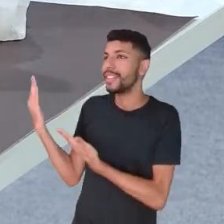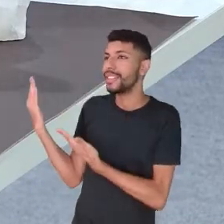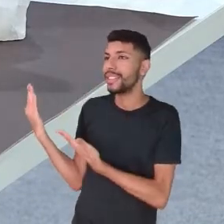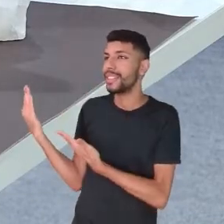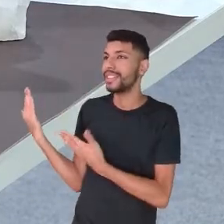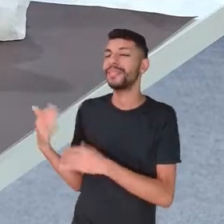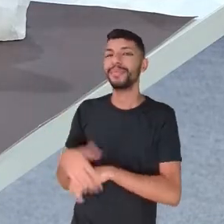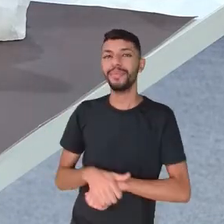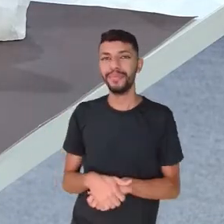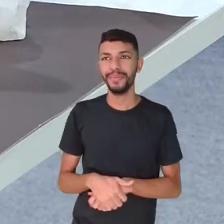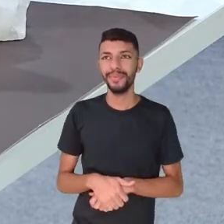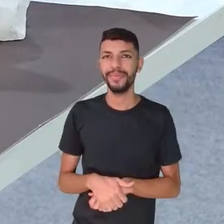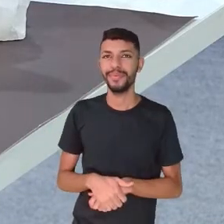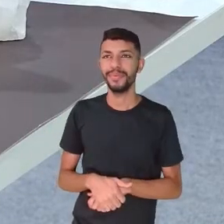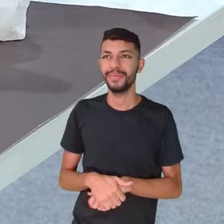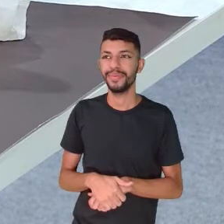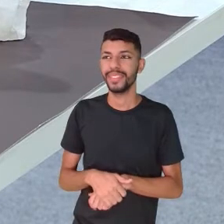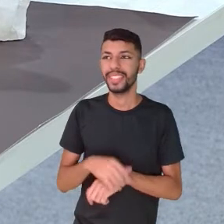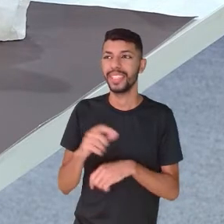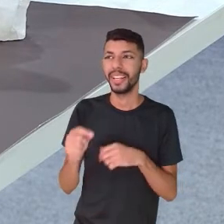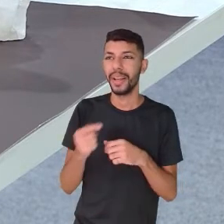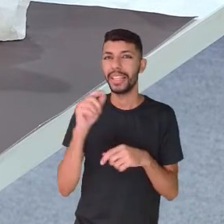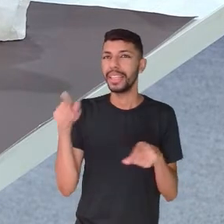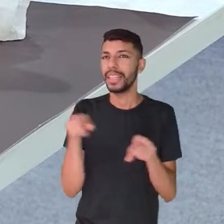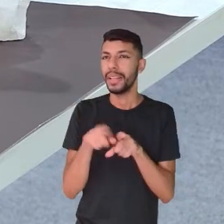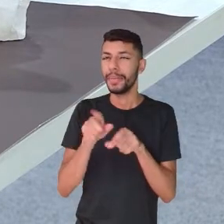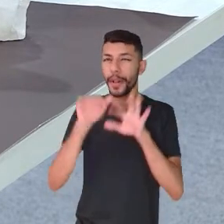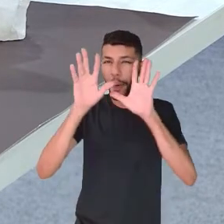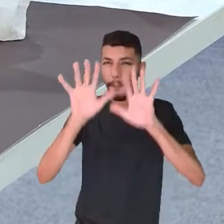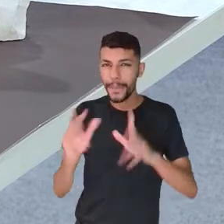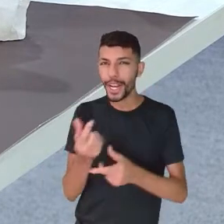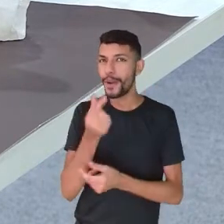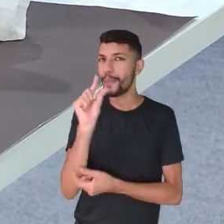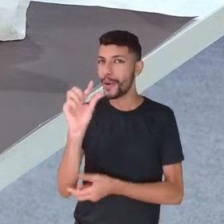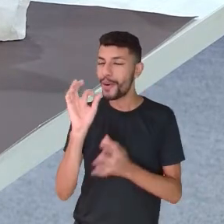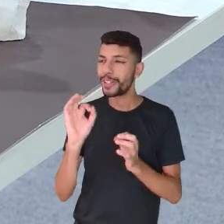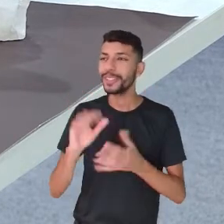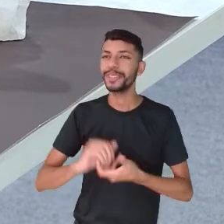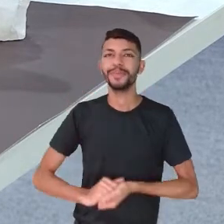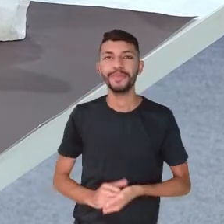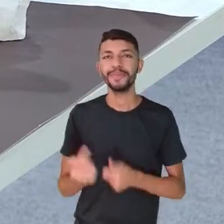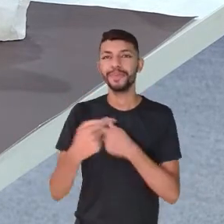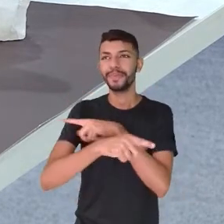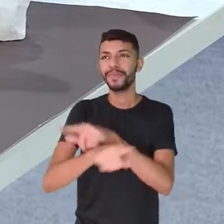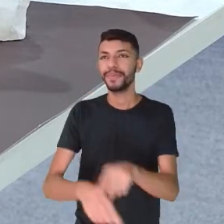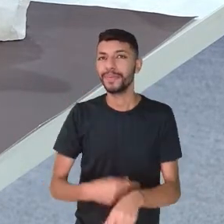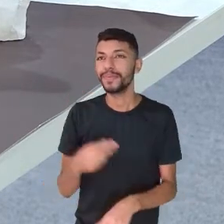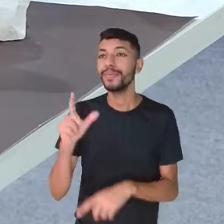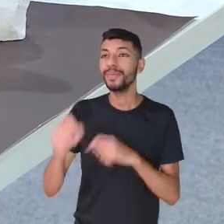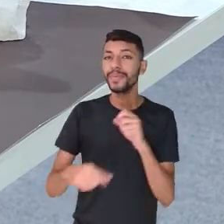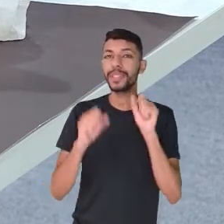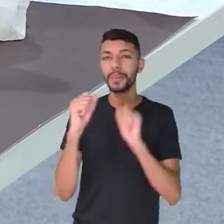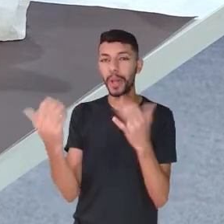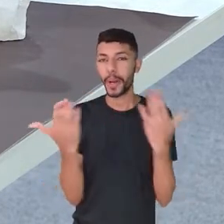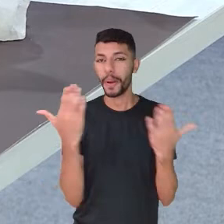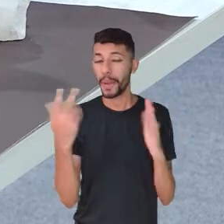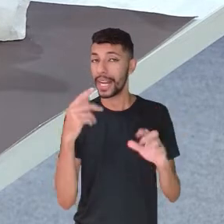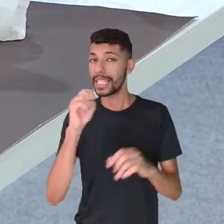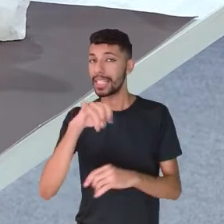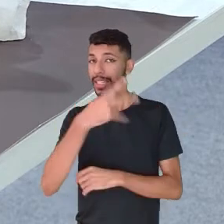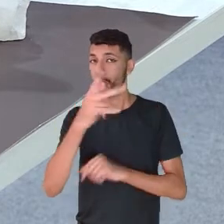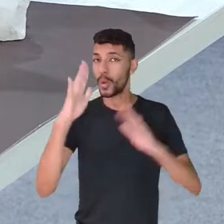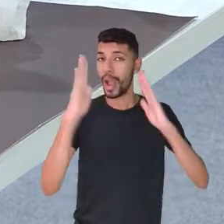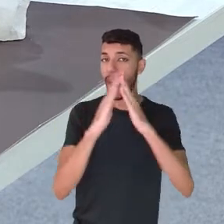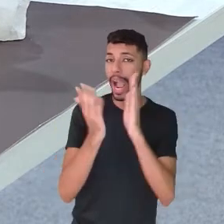aqui. Pronto. Ela é um pouco brilhante, ó. E vocês vão ver aí, se na casa de vocês encontram